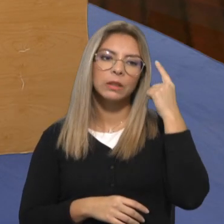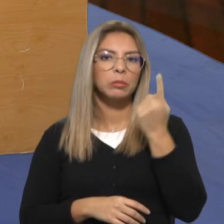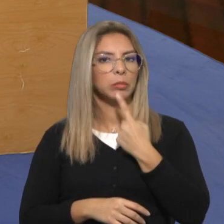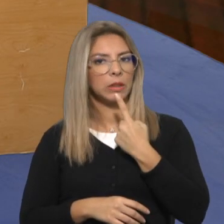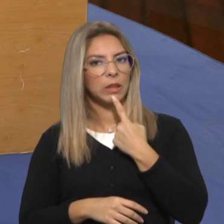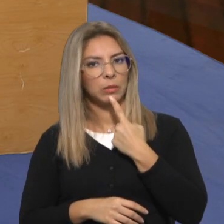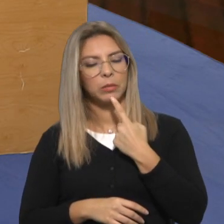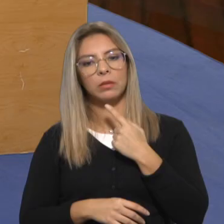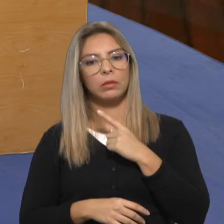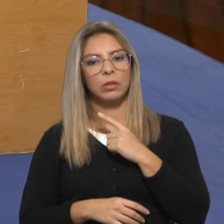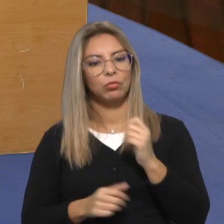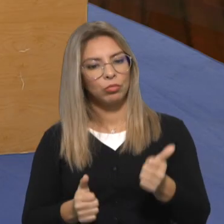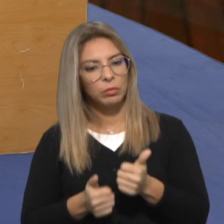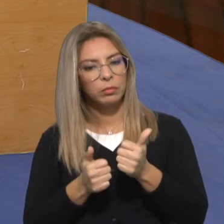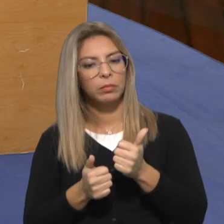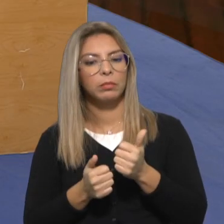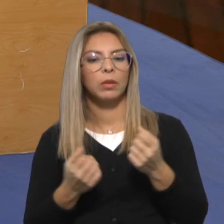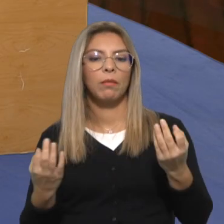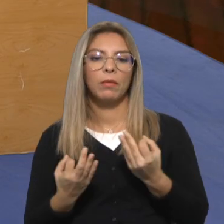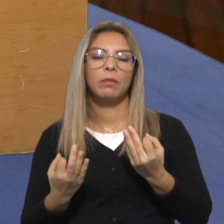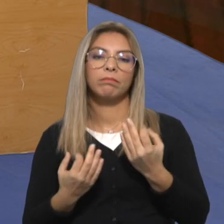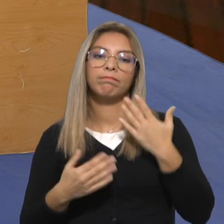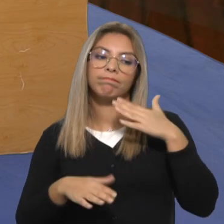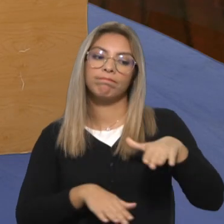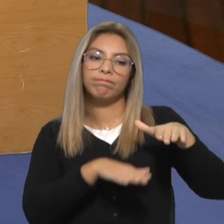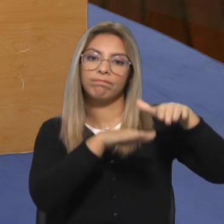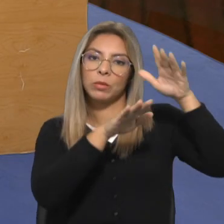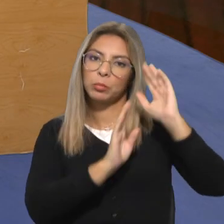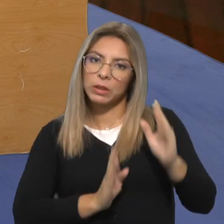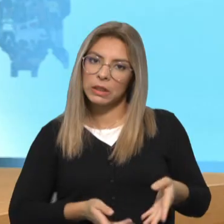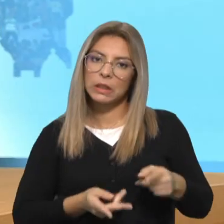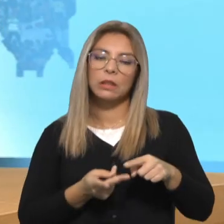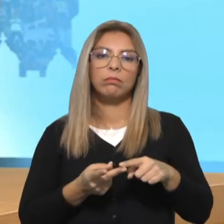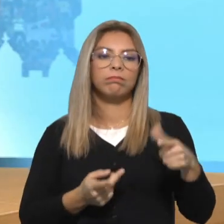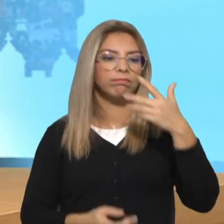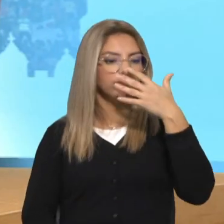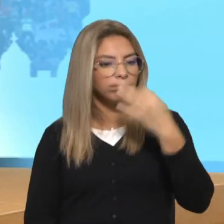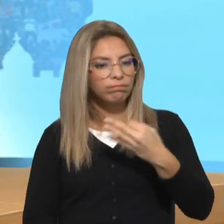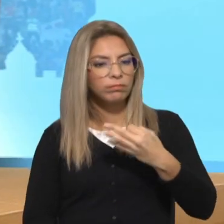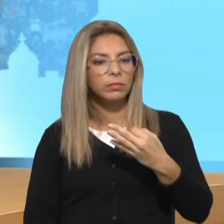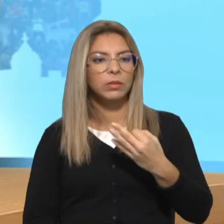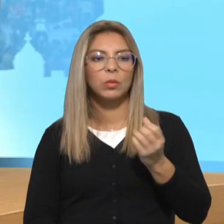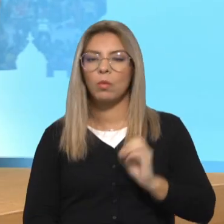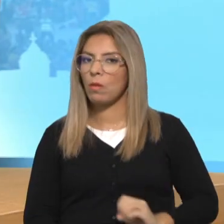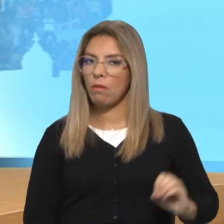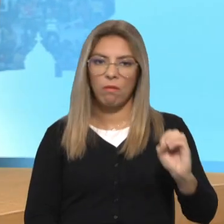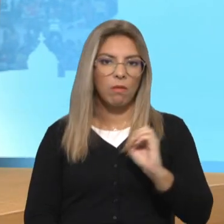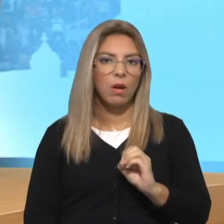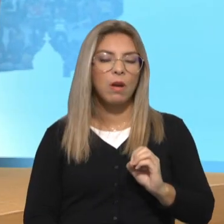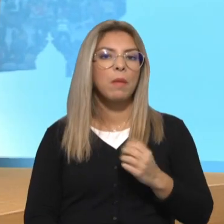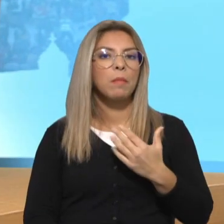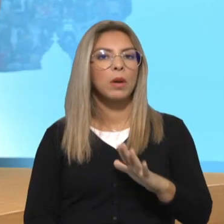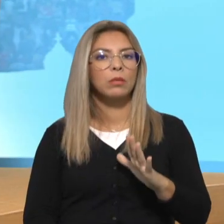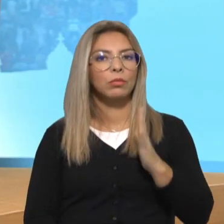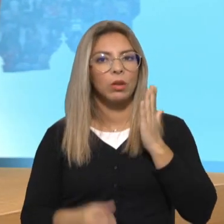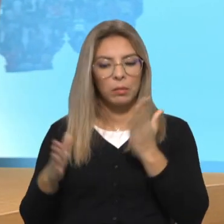todos de ser cada vez mais discípulos e temos todos de crescer e que, de facto, não temos de convencer, não há proselitismos, mas há um caminhar